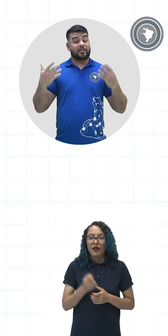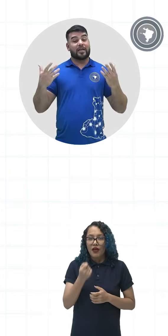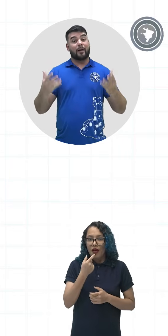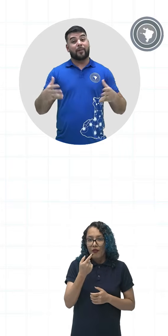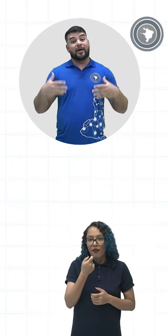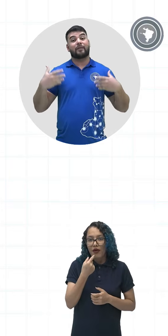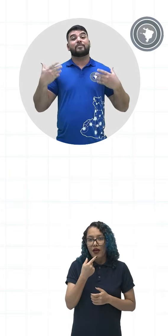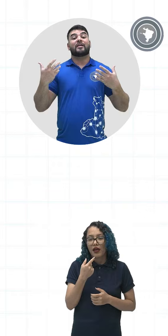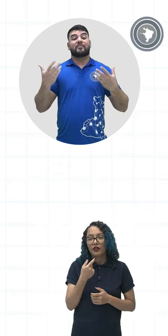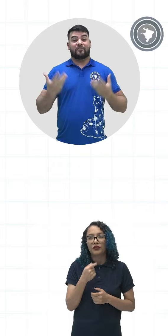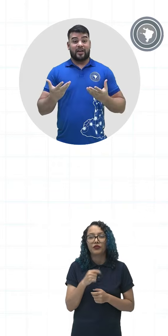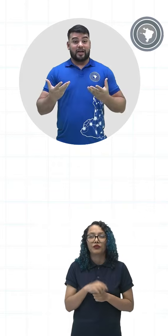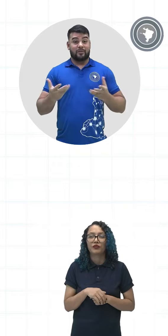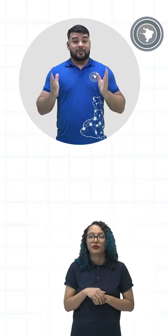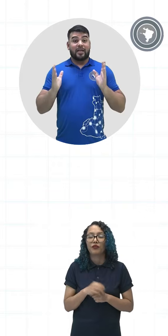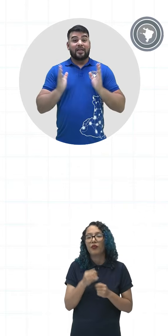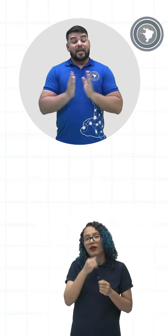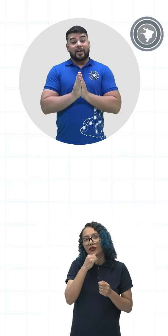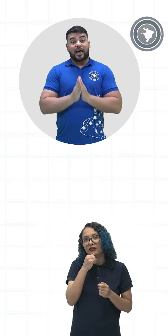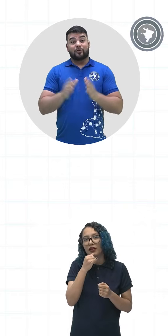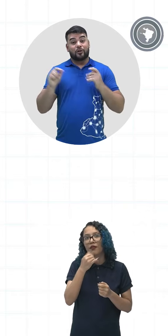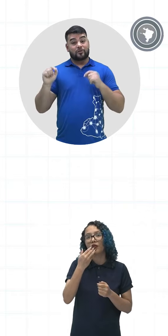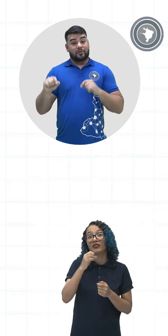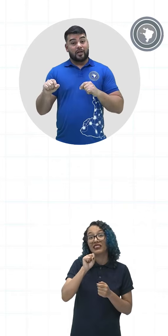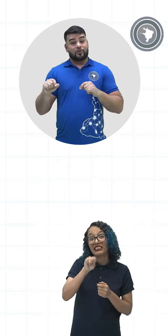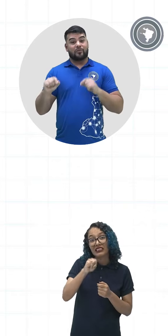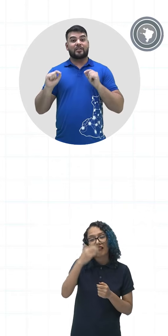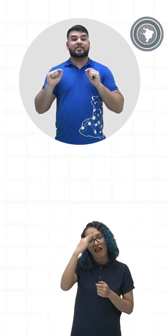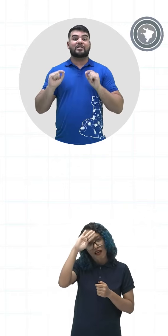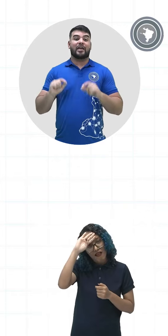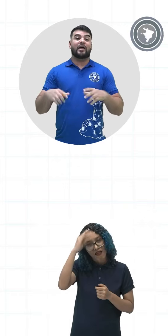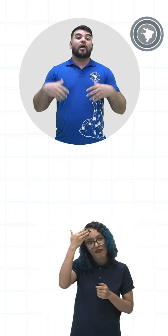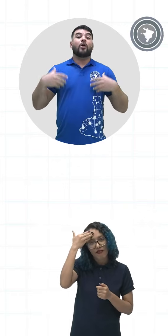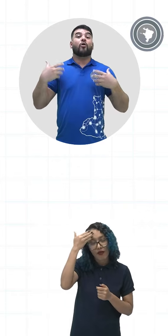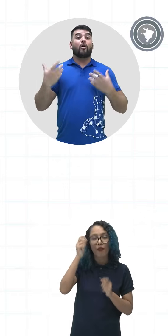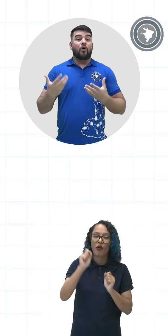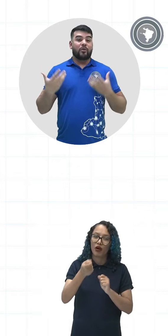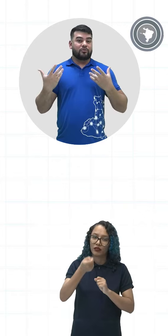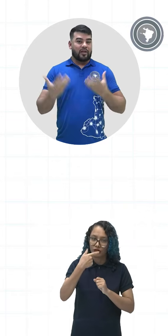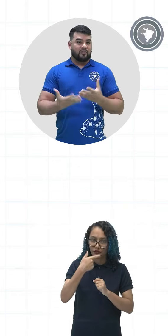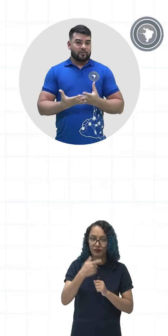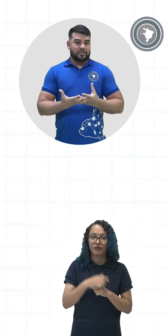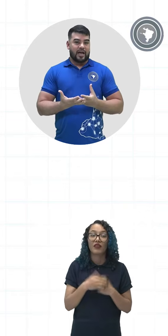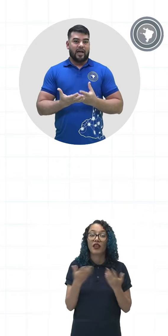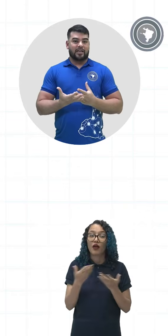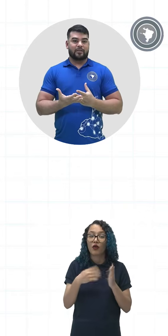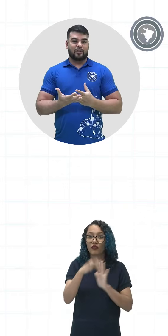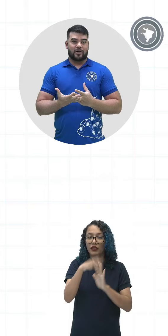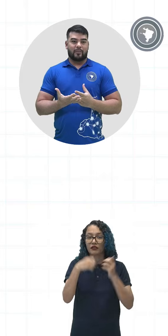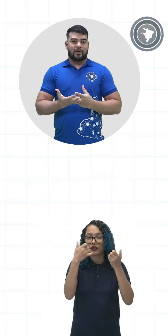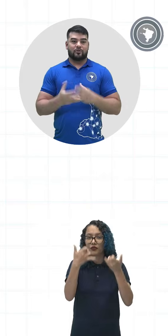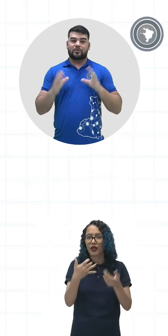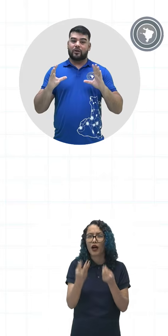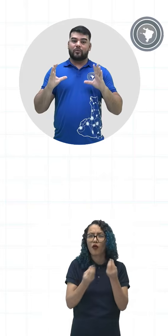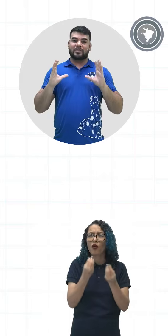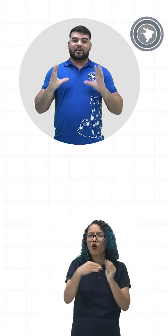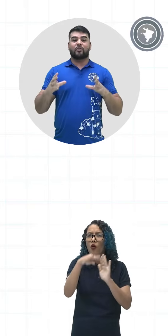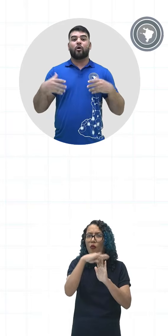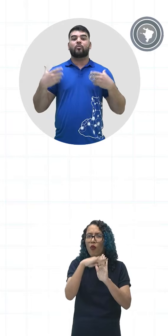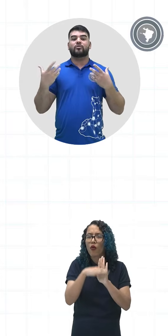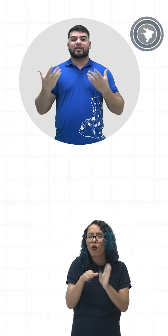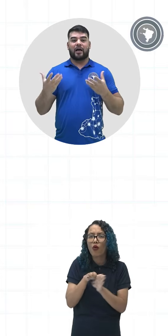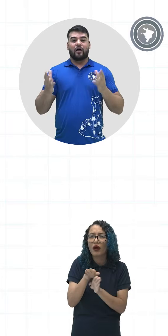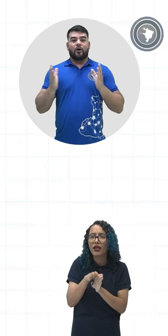podemos utilizar para febre. E aí, claro, o nosso texto vai dizer como eu devo usar esse medicamento. Então,